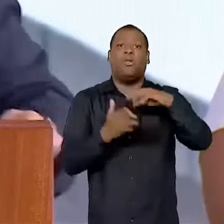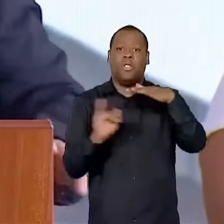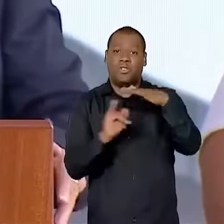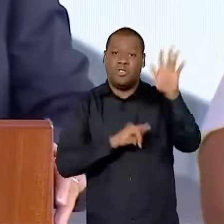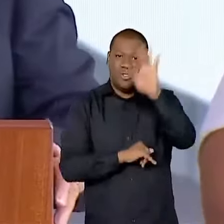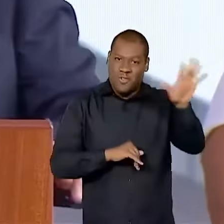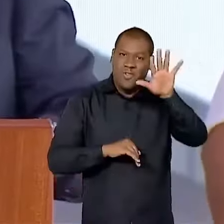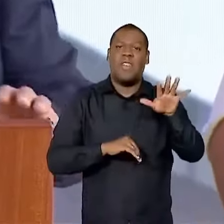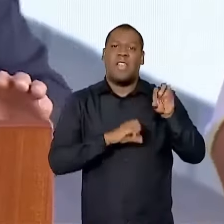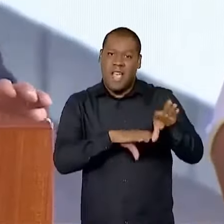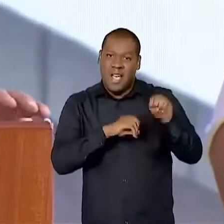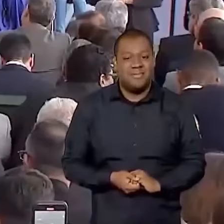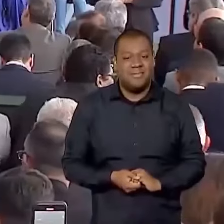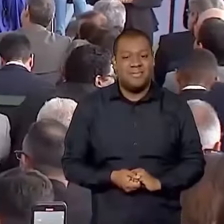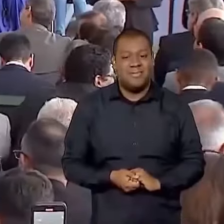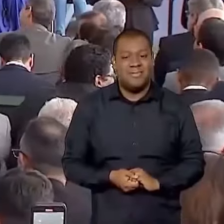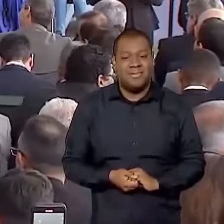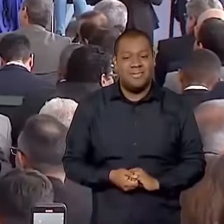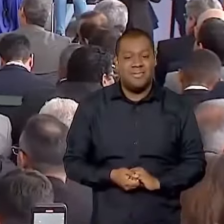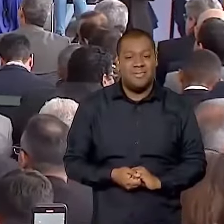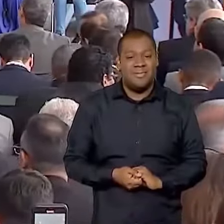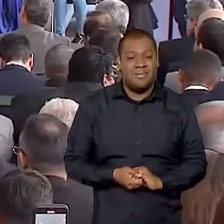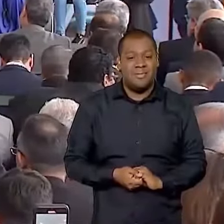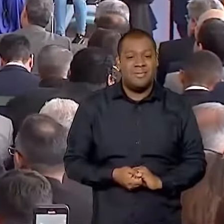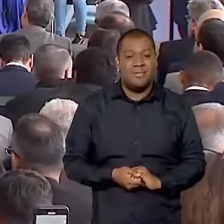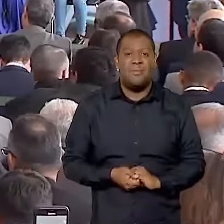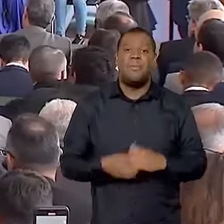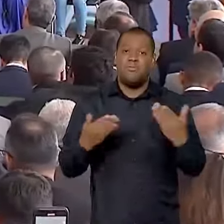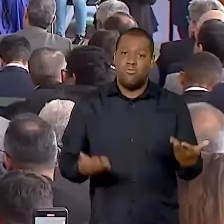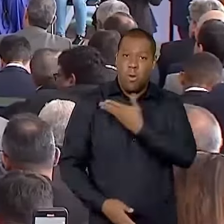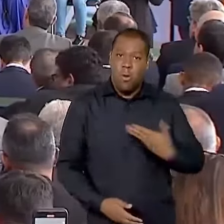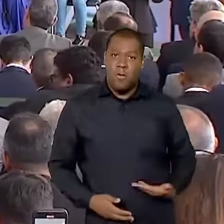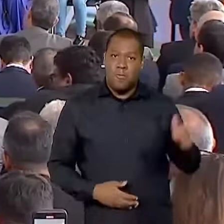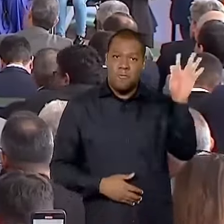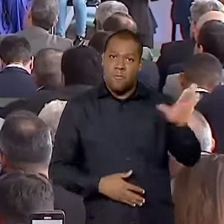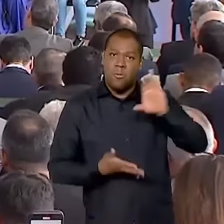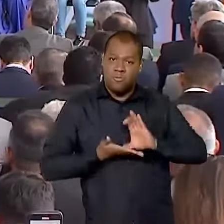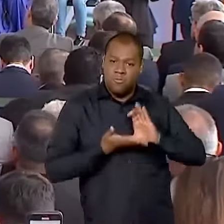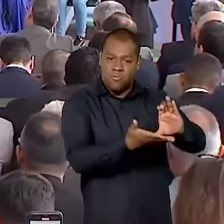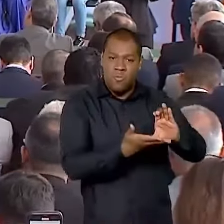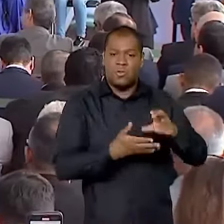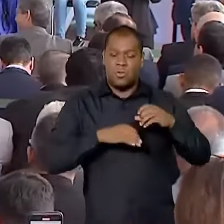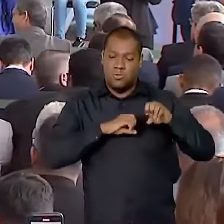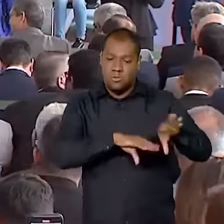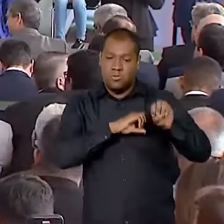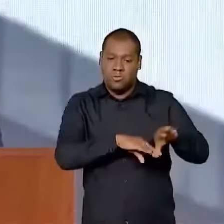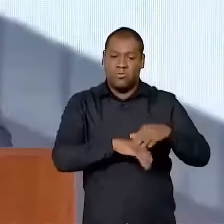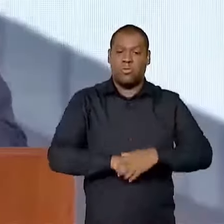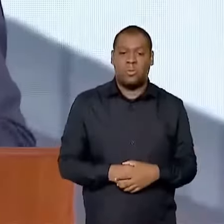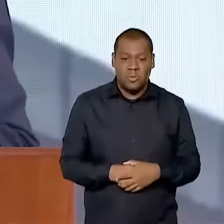782 novas escolas técnicas. É com base no investimento na educação que a gente pode